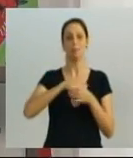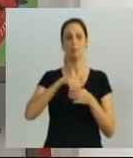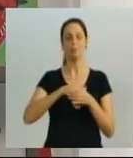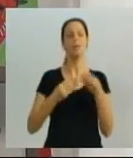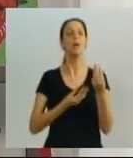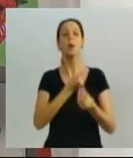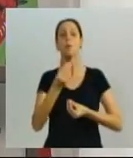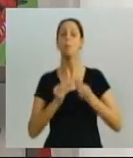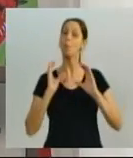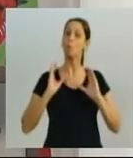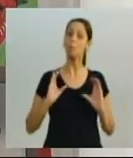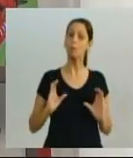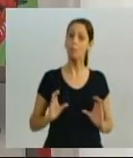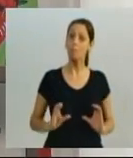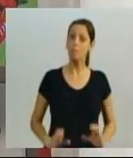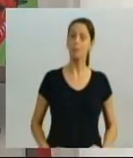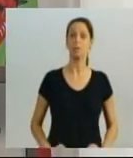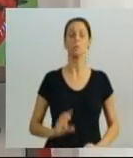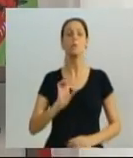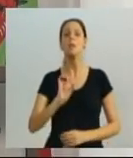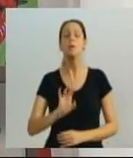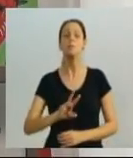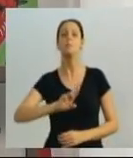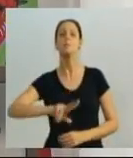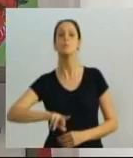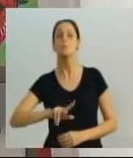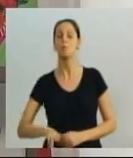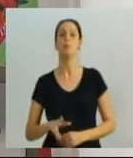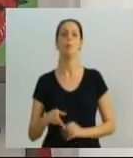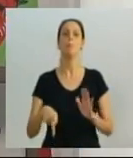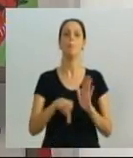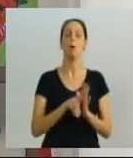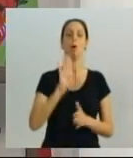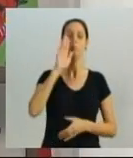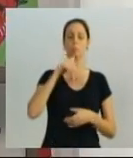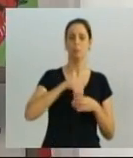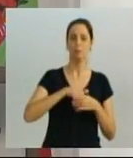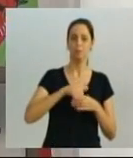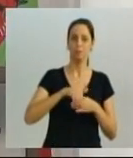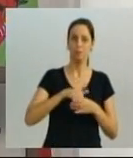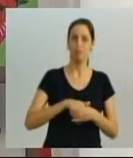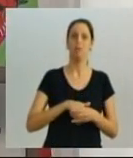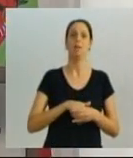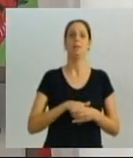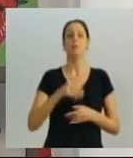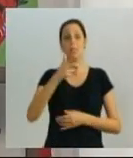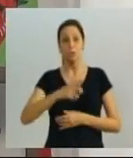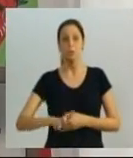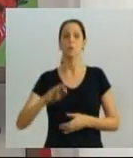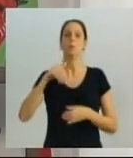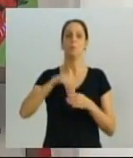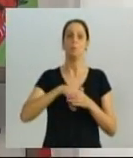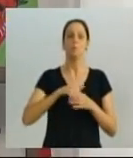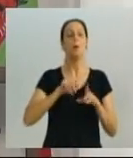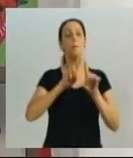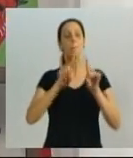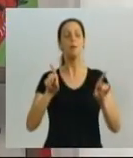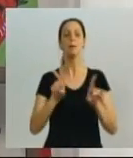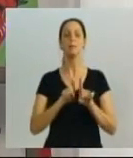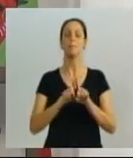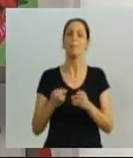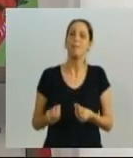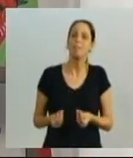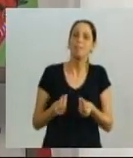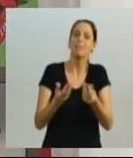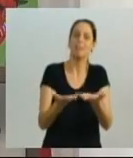o comportamento, não só dos candidatos que serão candidatos à reeleição, mas dar a